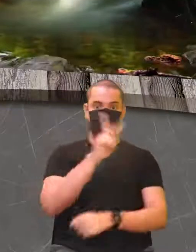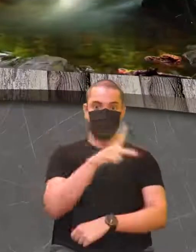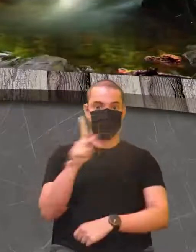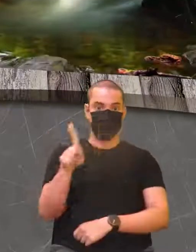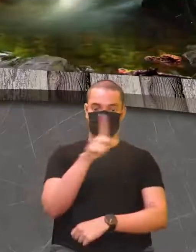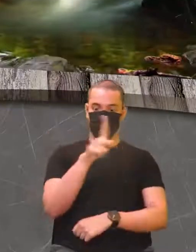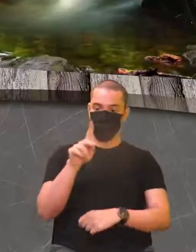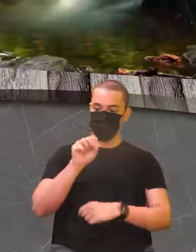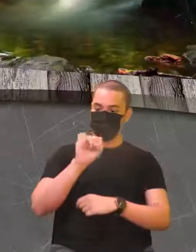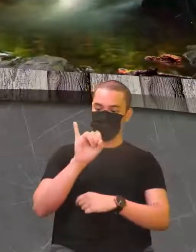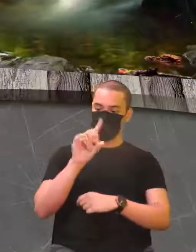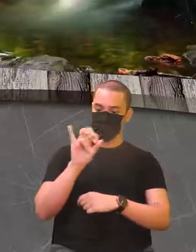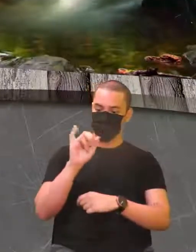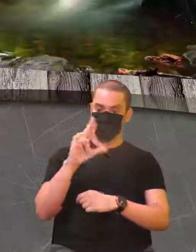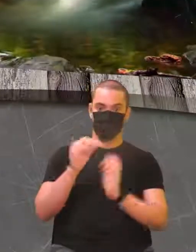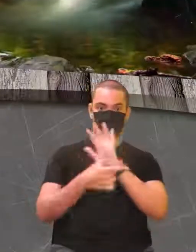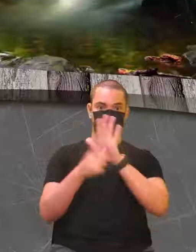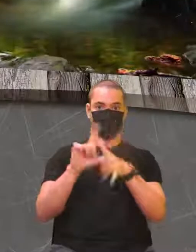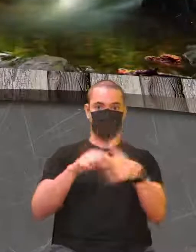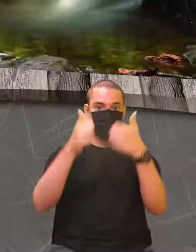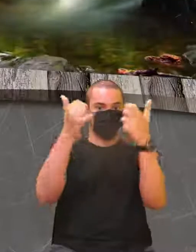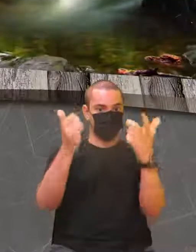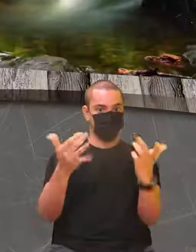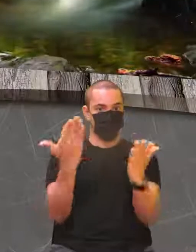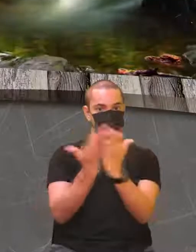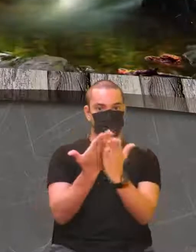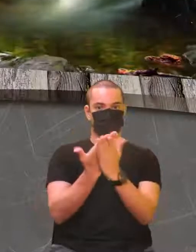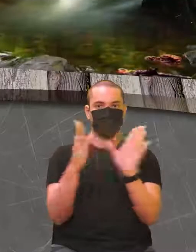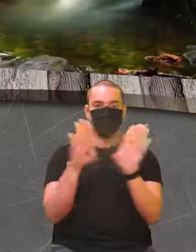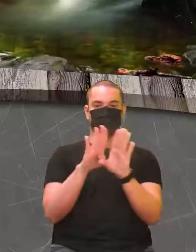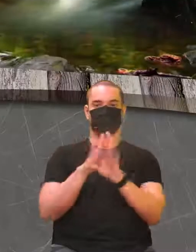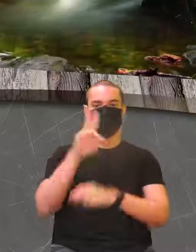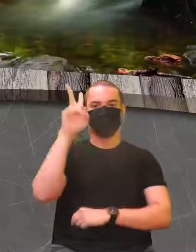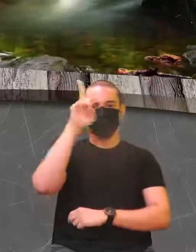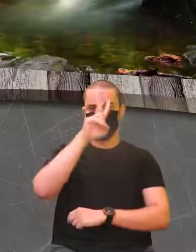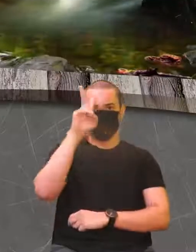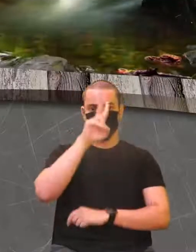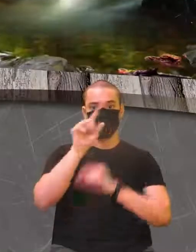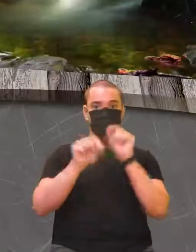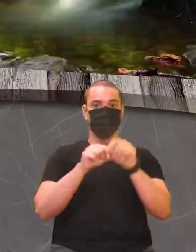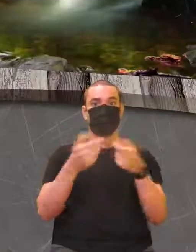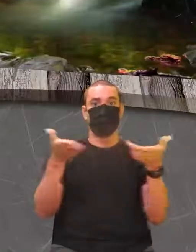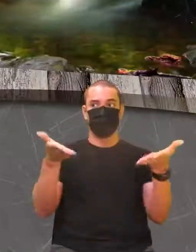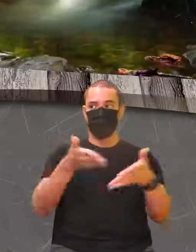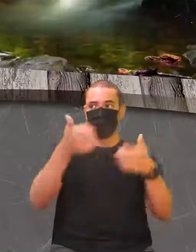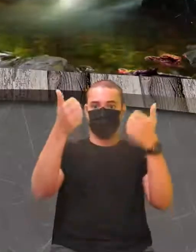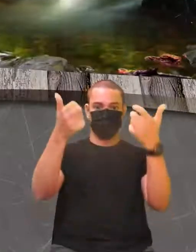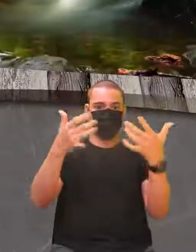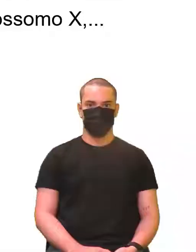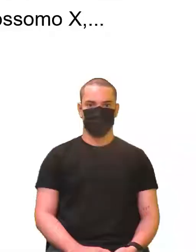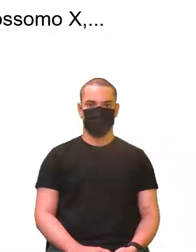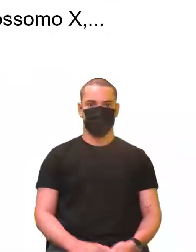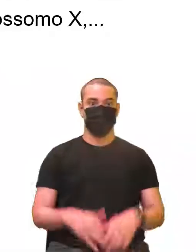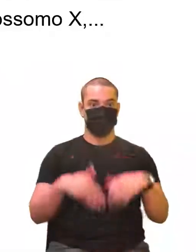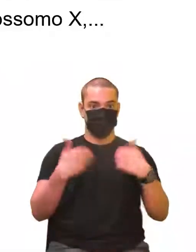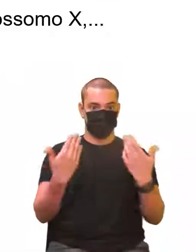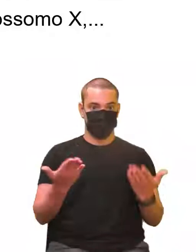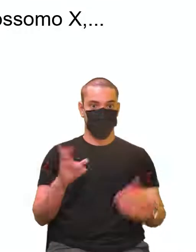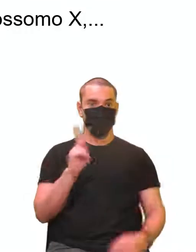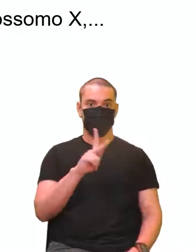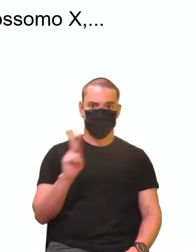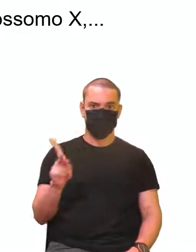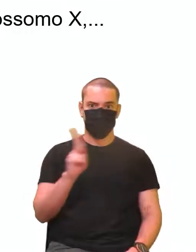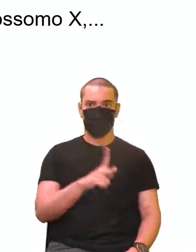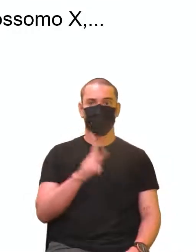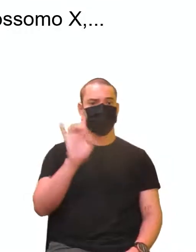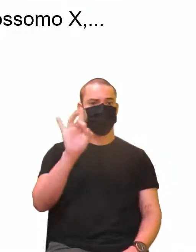Silvinho trouxe numa aula que a gente estava falando sobre isso, ele lembrou e a gente vai falar dela hoje, tá bom? Então, professora,